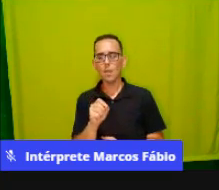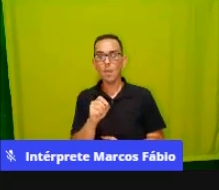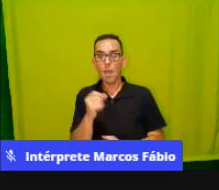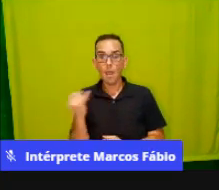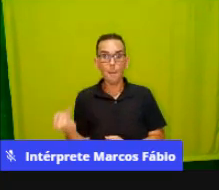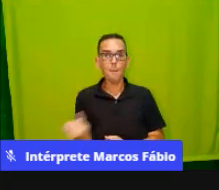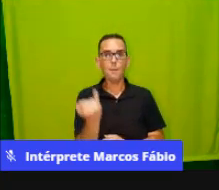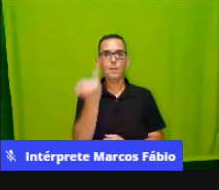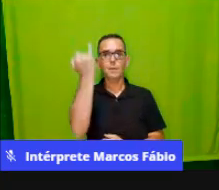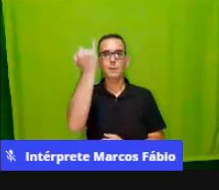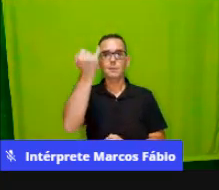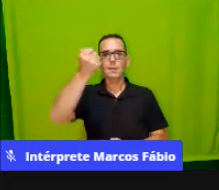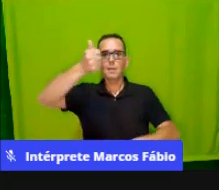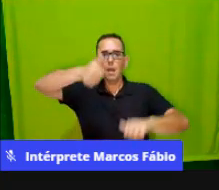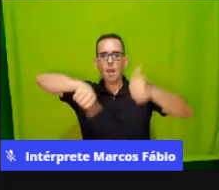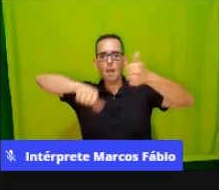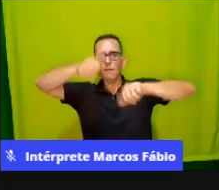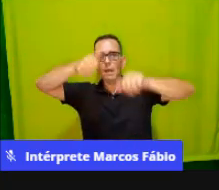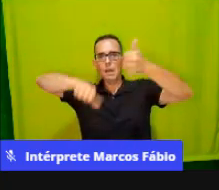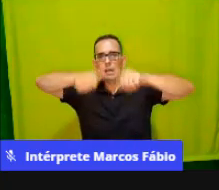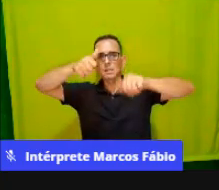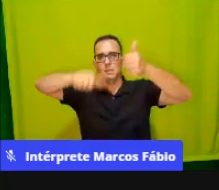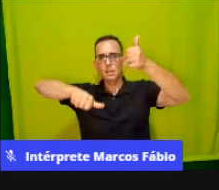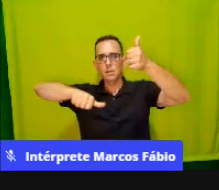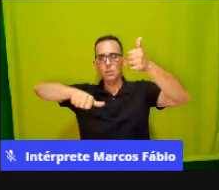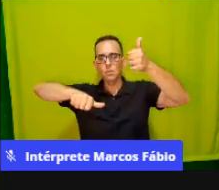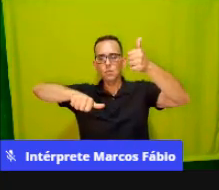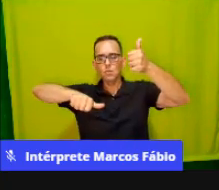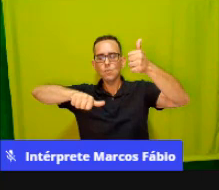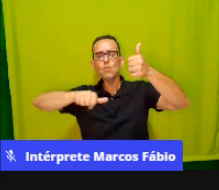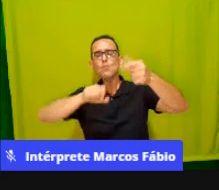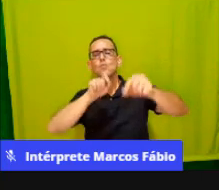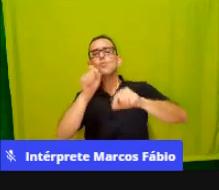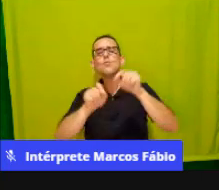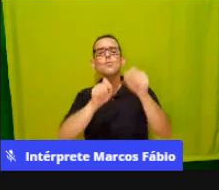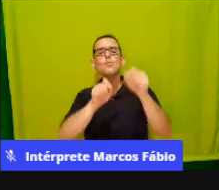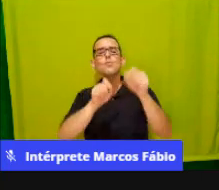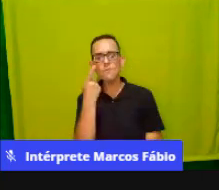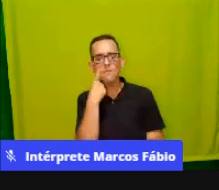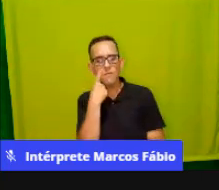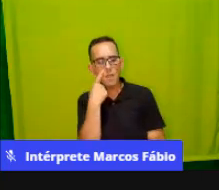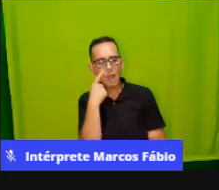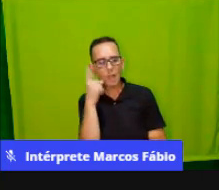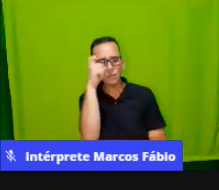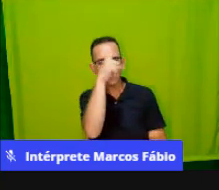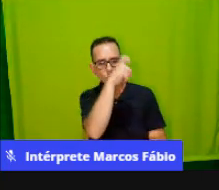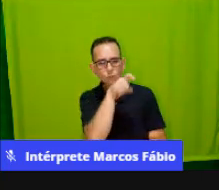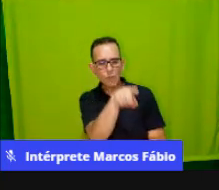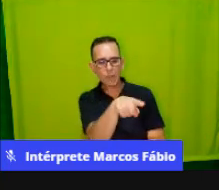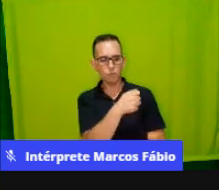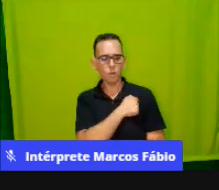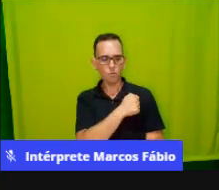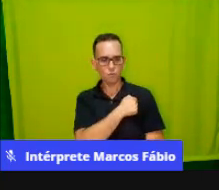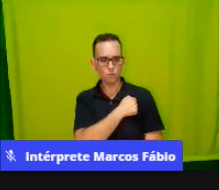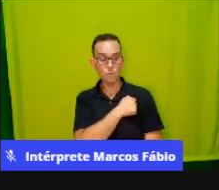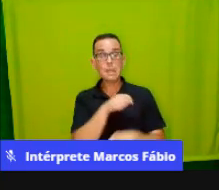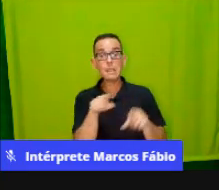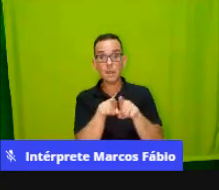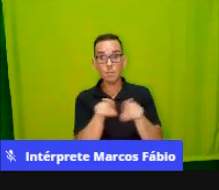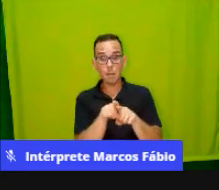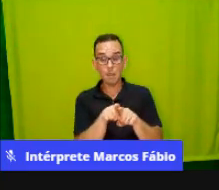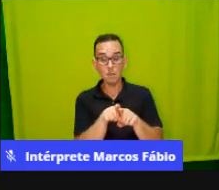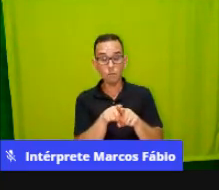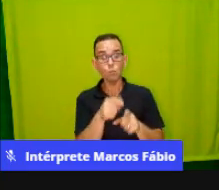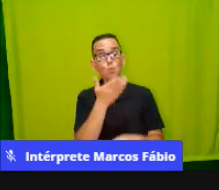da avaliação, a importância de reconhecer a dificuldade do aluno e selecionar o